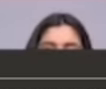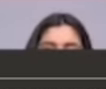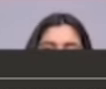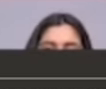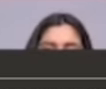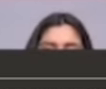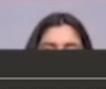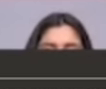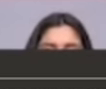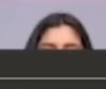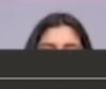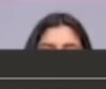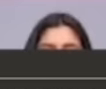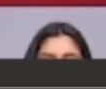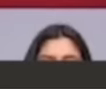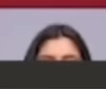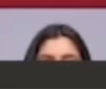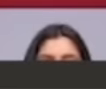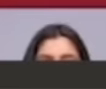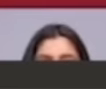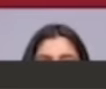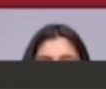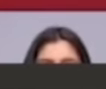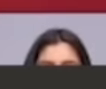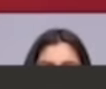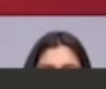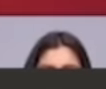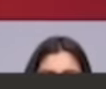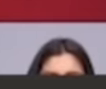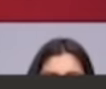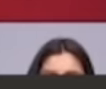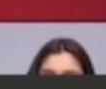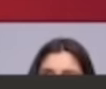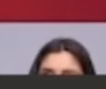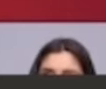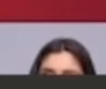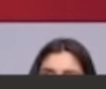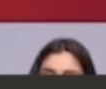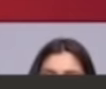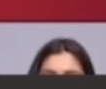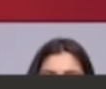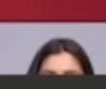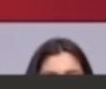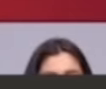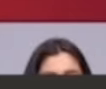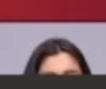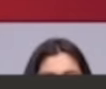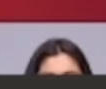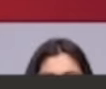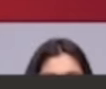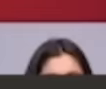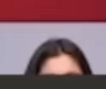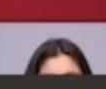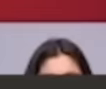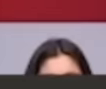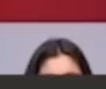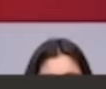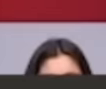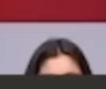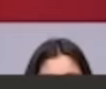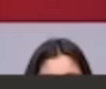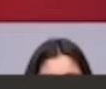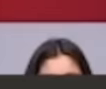eh de forma muito clara não se pode dizer eh uma tentativa eh de